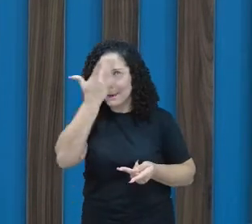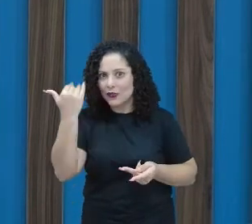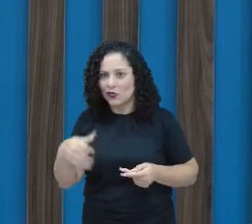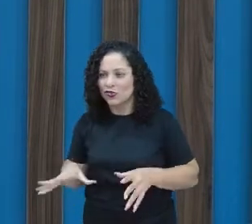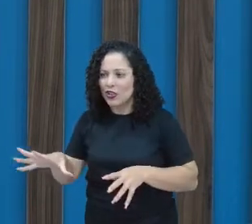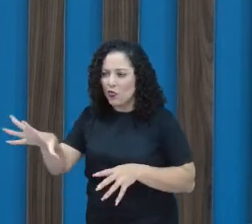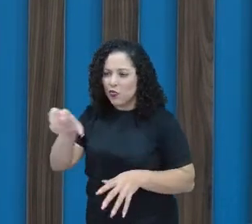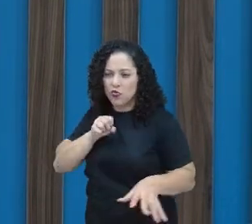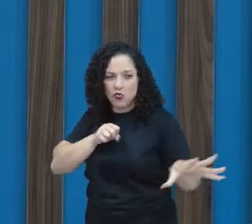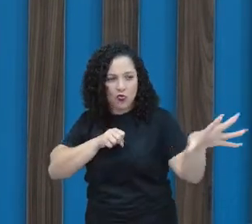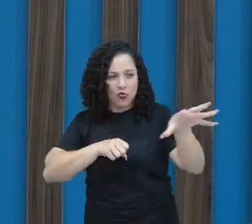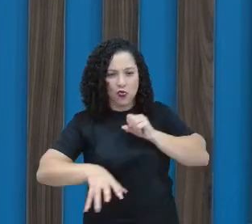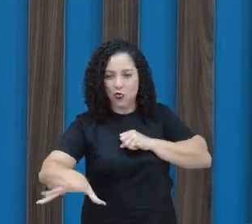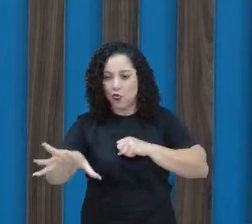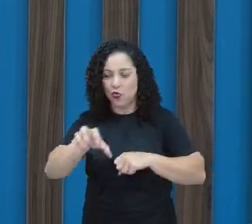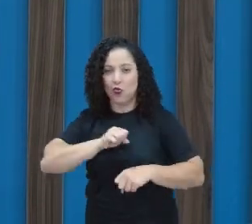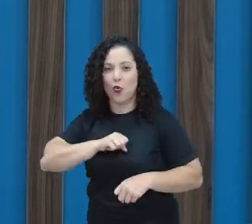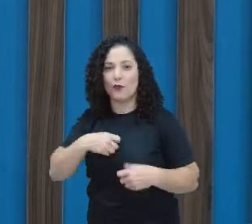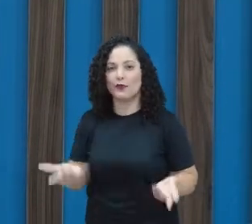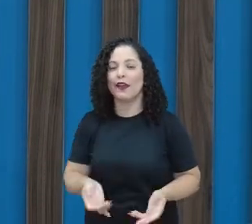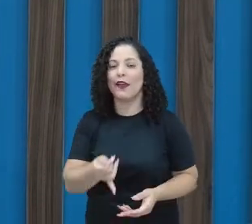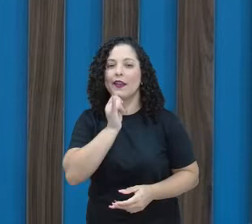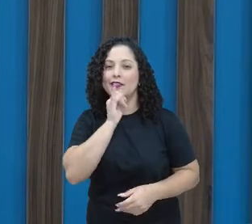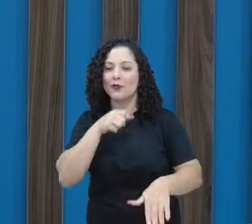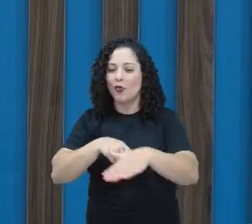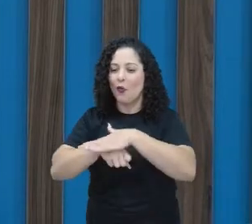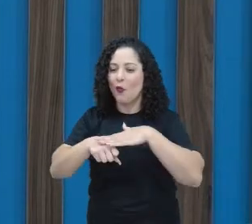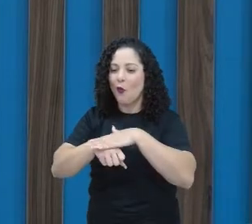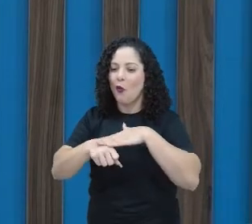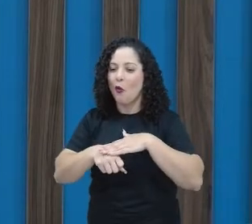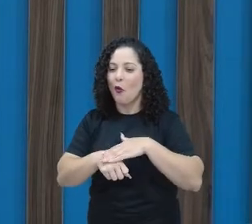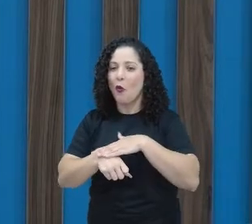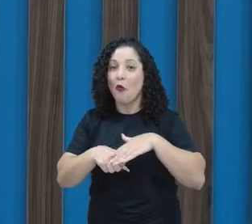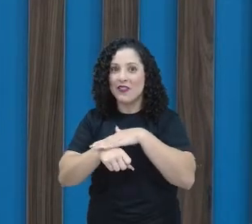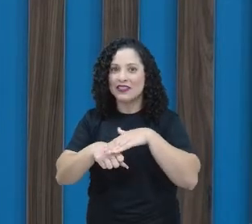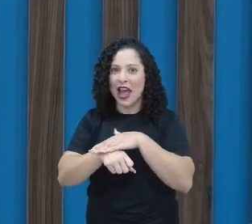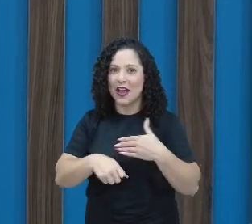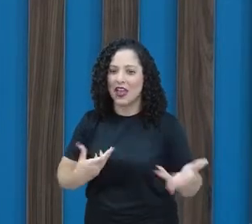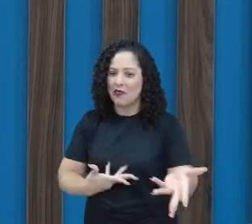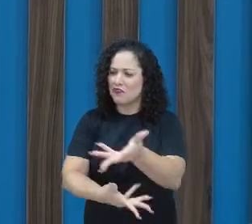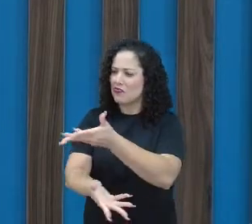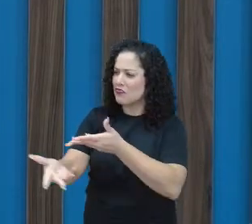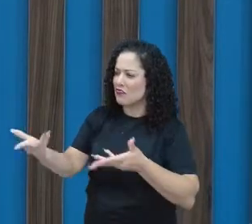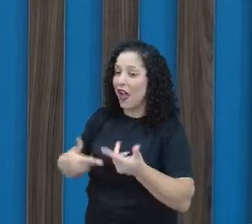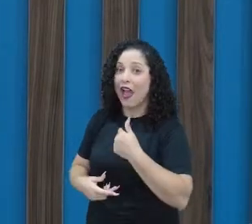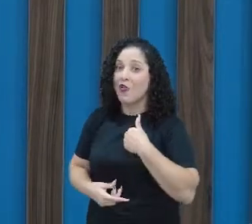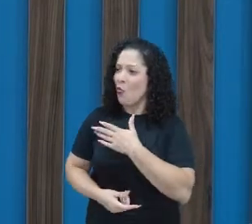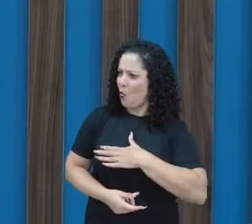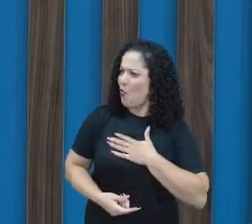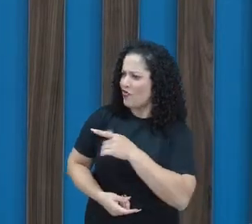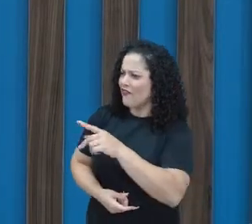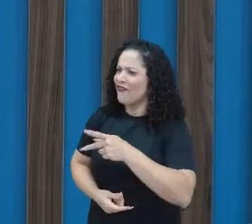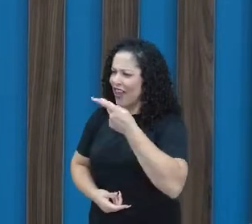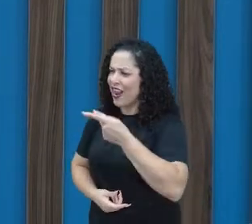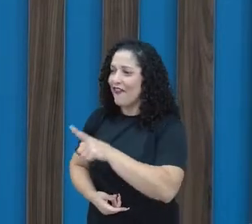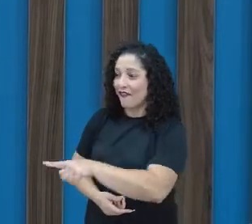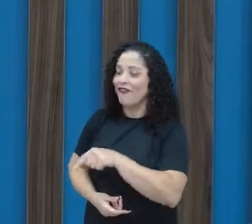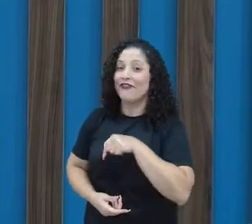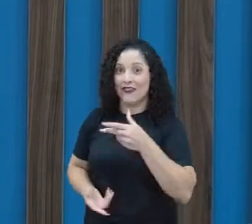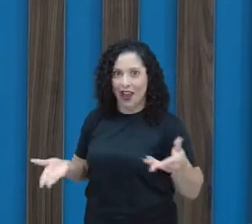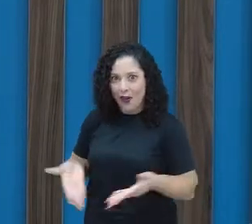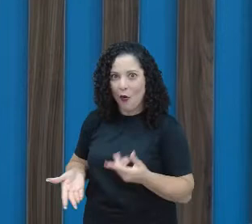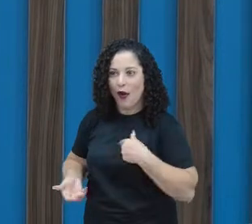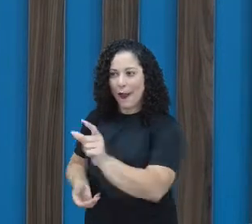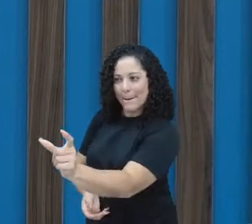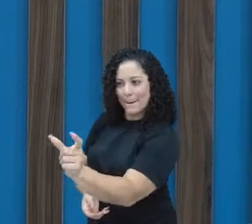está conversando numa roda de amigos, fala assim: gostei que só disse que tu falou, vou usar. Pronto, é isso isso. vai. E aí outras pessoas